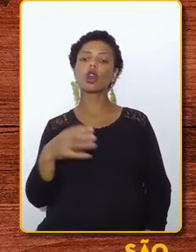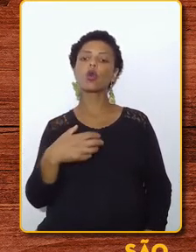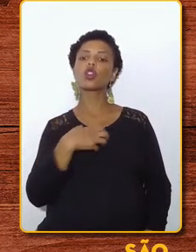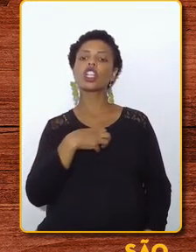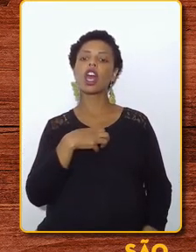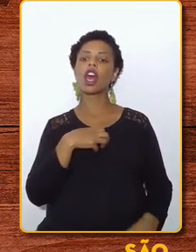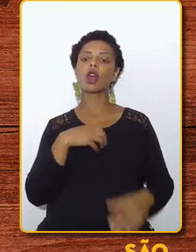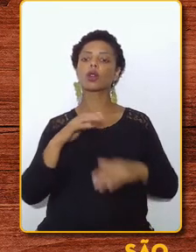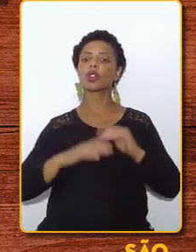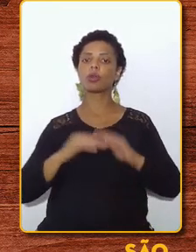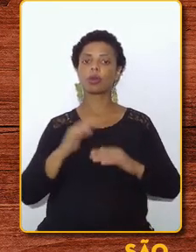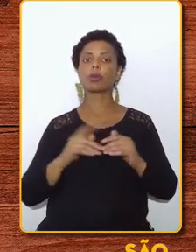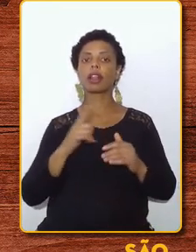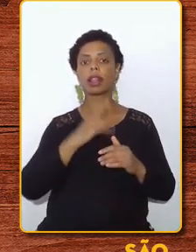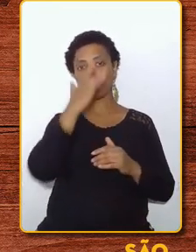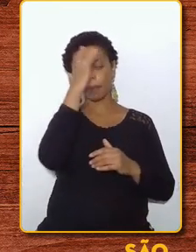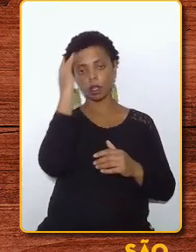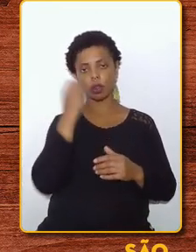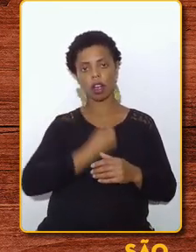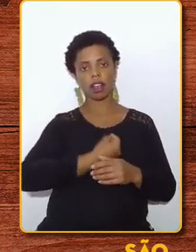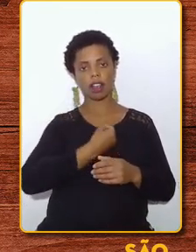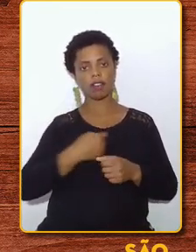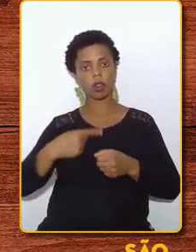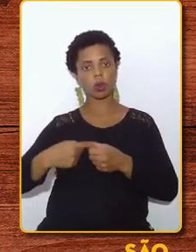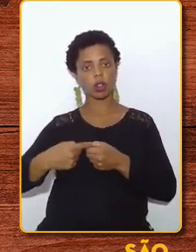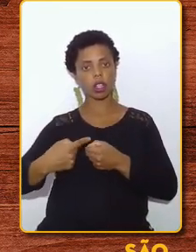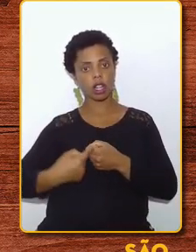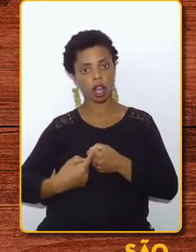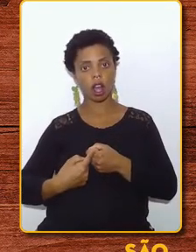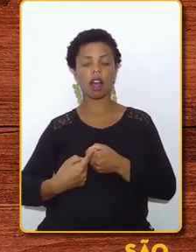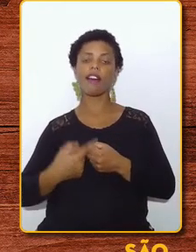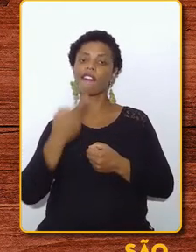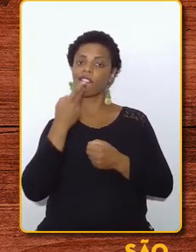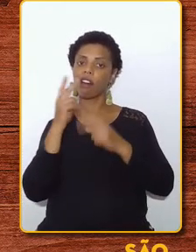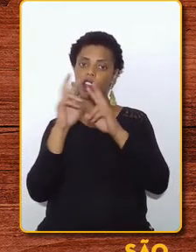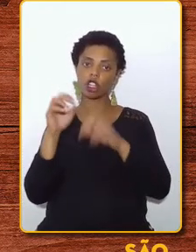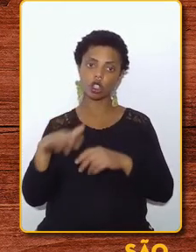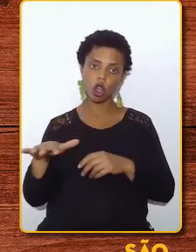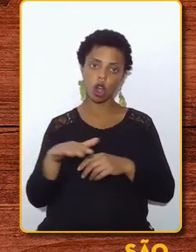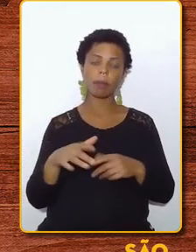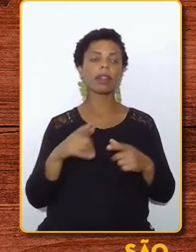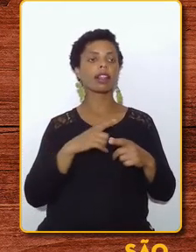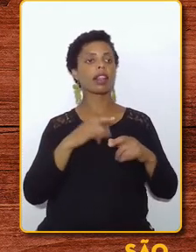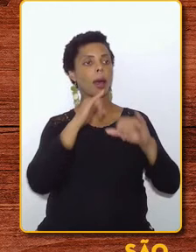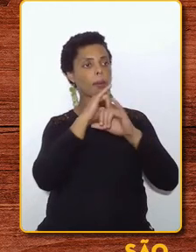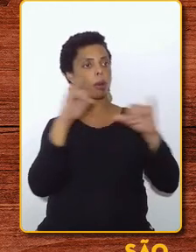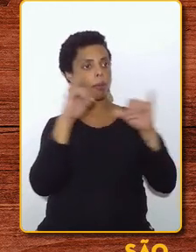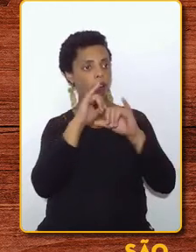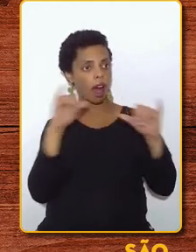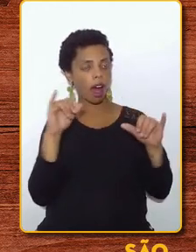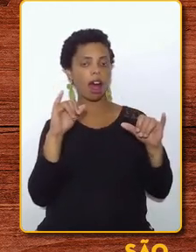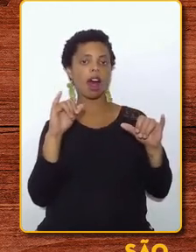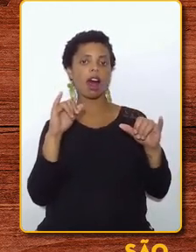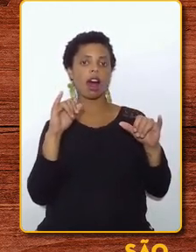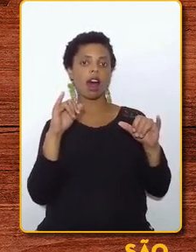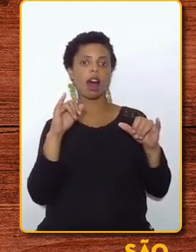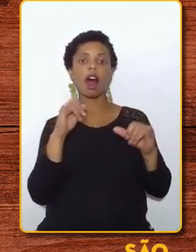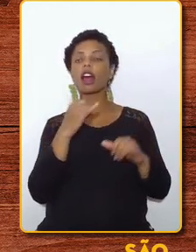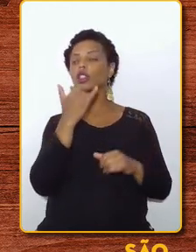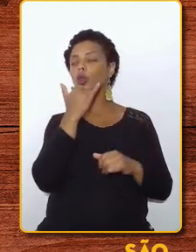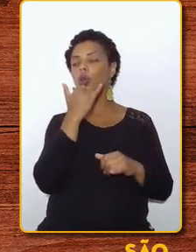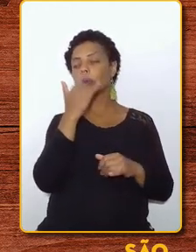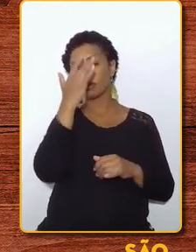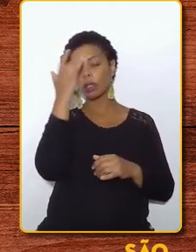um sertanejo falando deles, você tem as grandes propagandas, você tem a Bag, a Globo, o